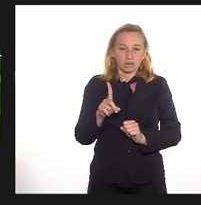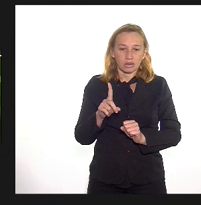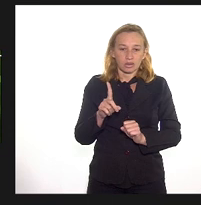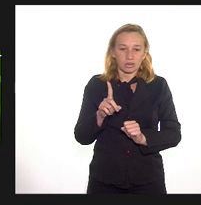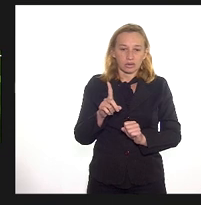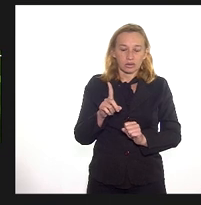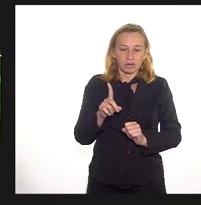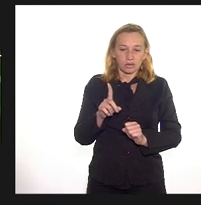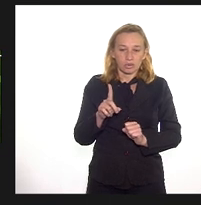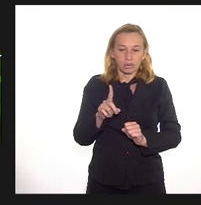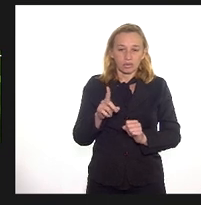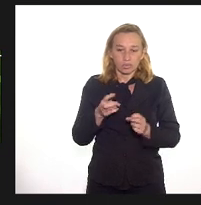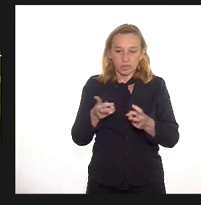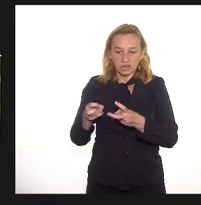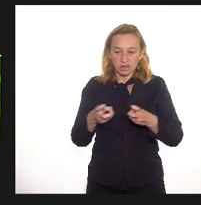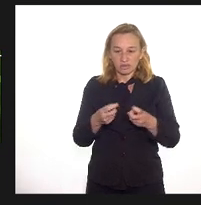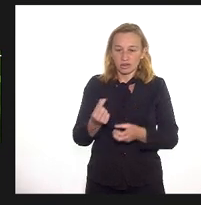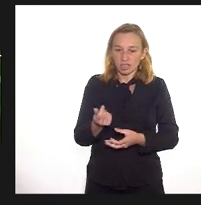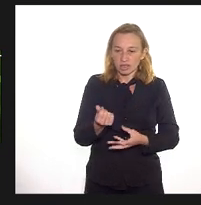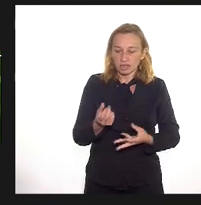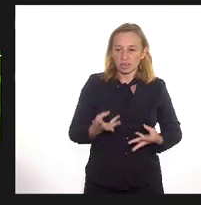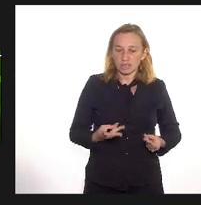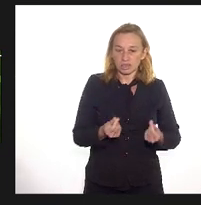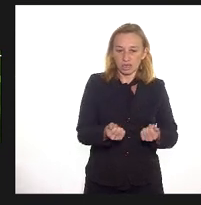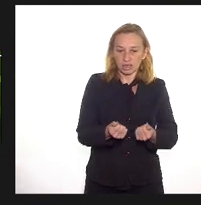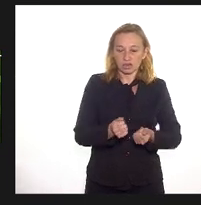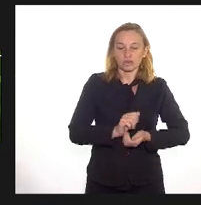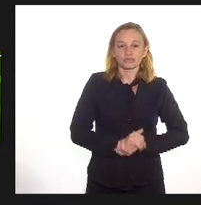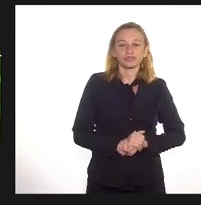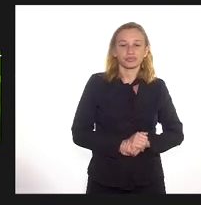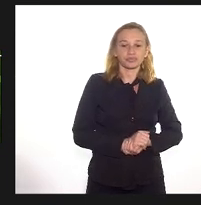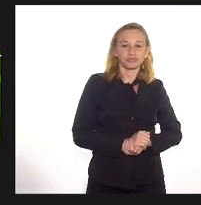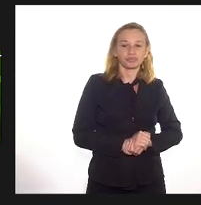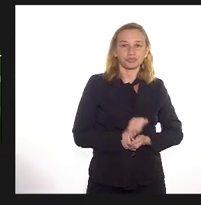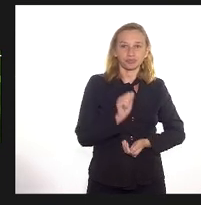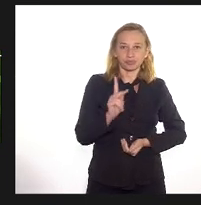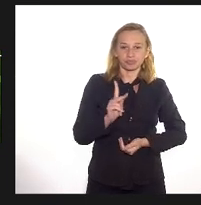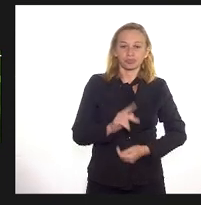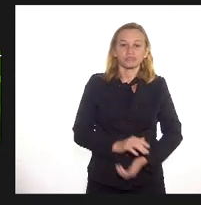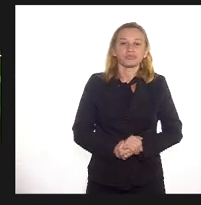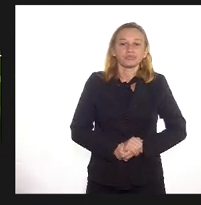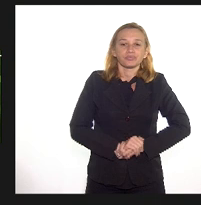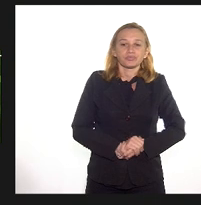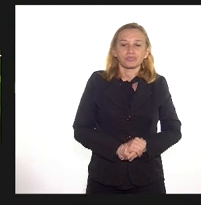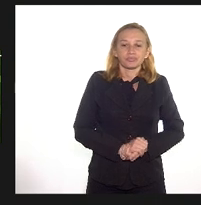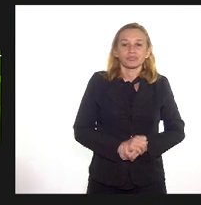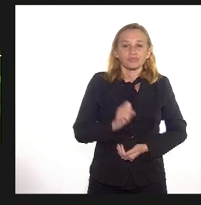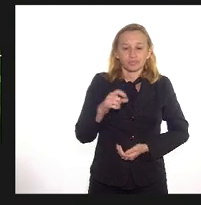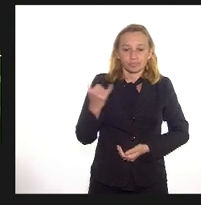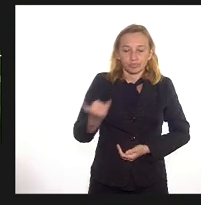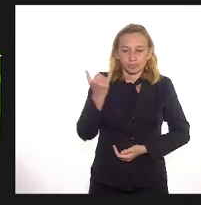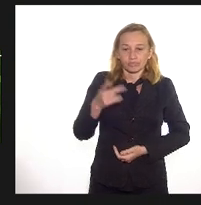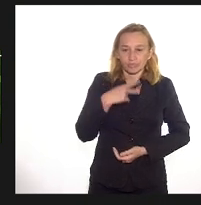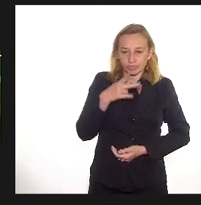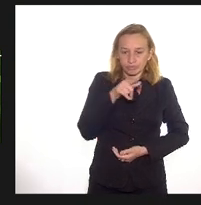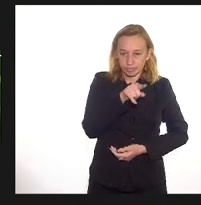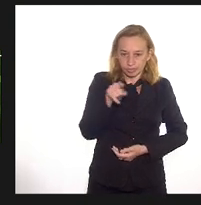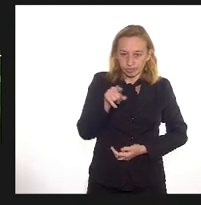esses gastos contra a PE por elas devido. Ok? Então, é importante mencionar